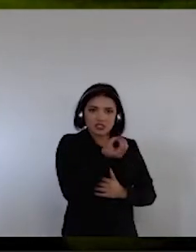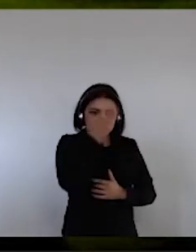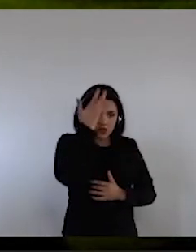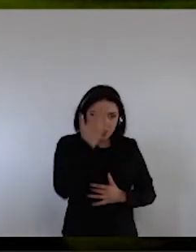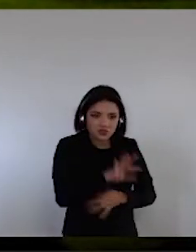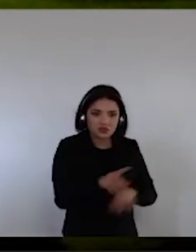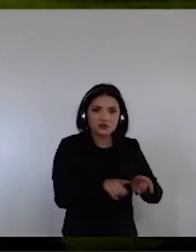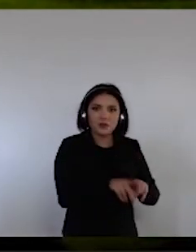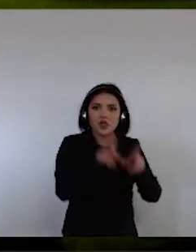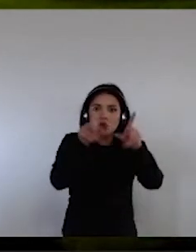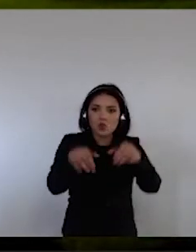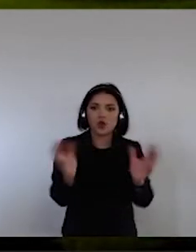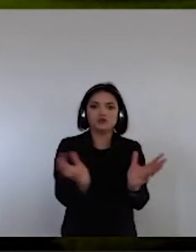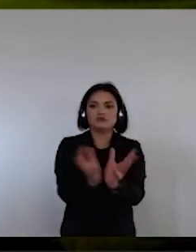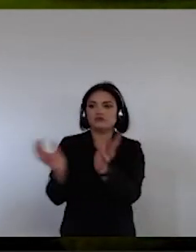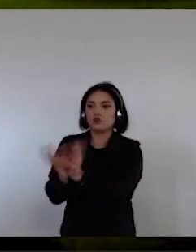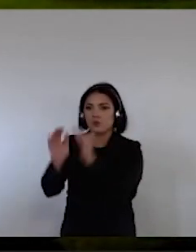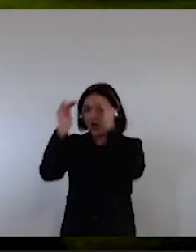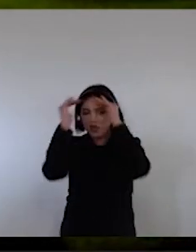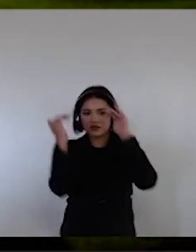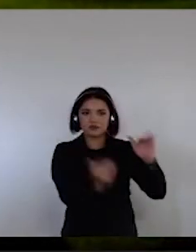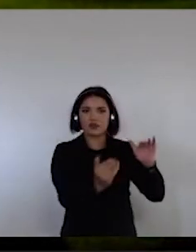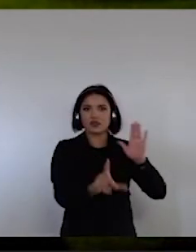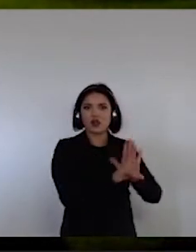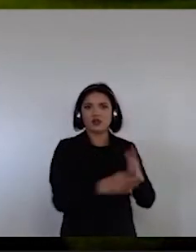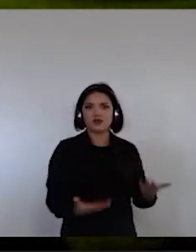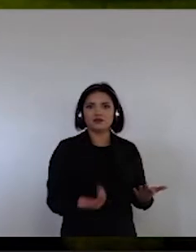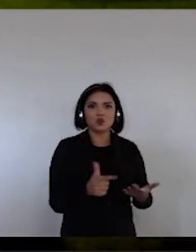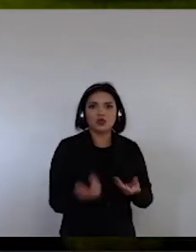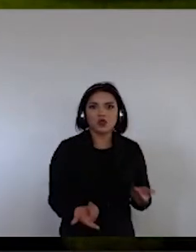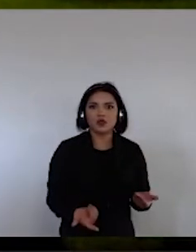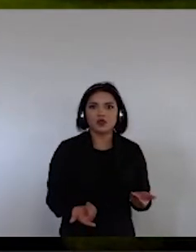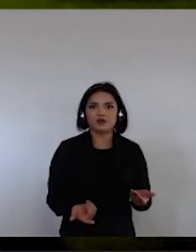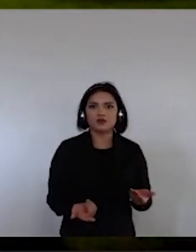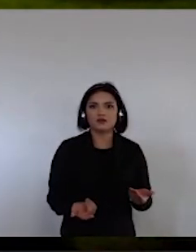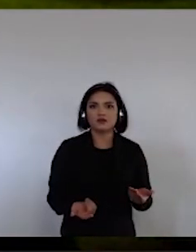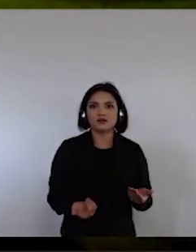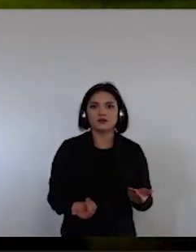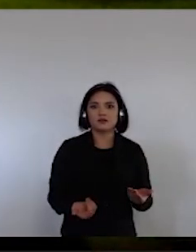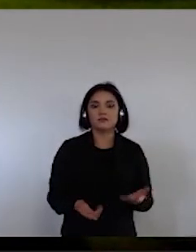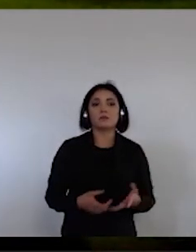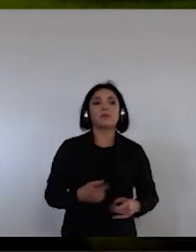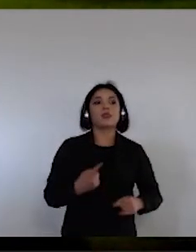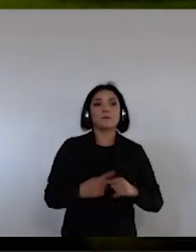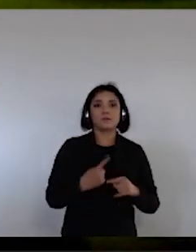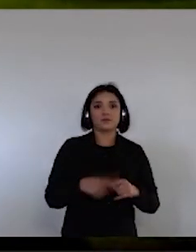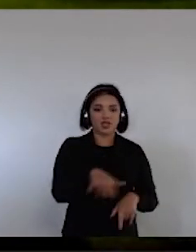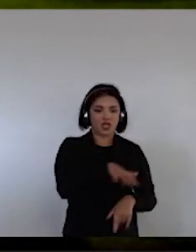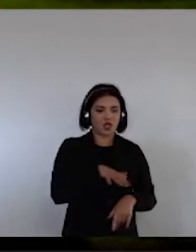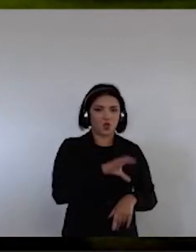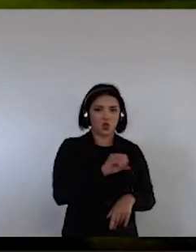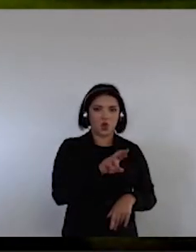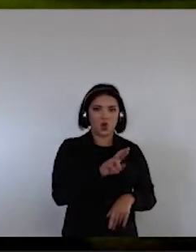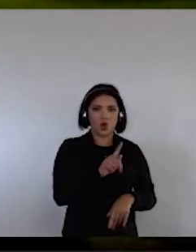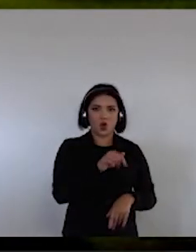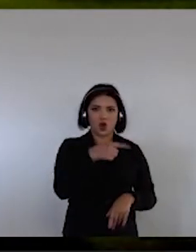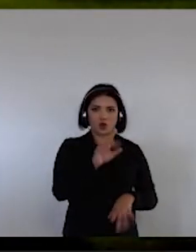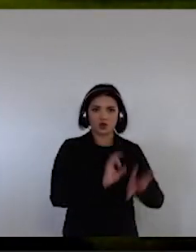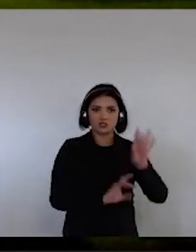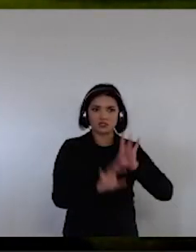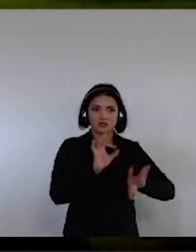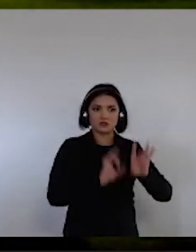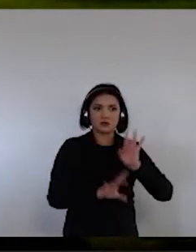vista coletiva. Isso a vida inteira funcionou no Congresso Nacional. Nunca houve nenhuma dúvida, até porque hoje nós